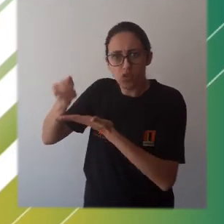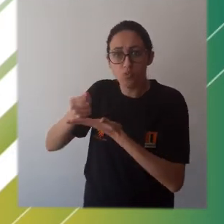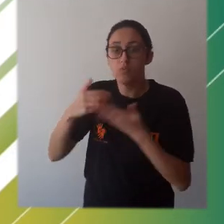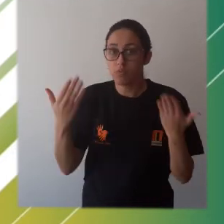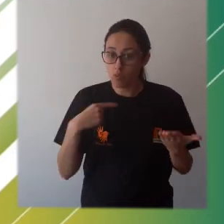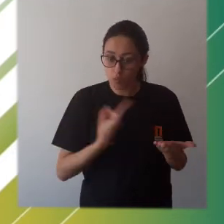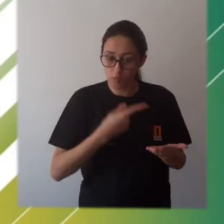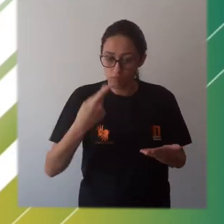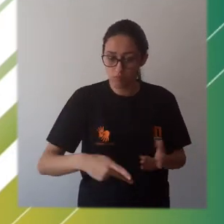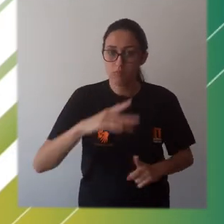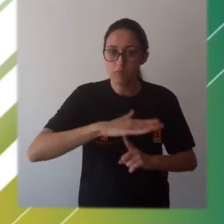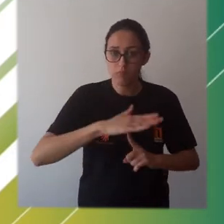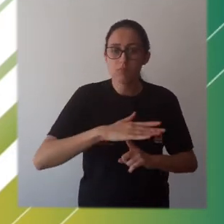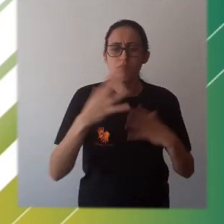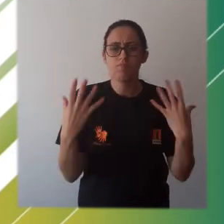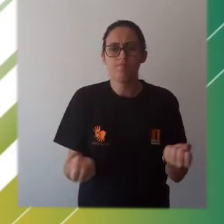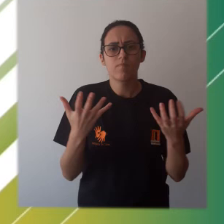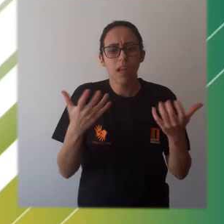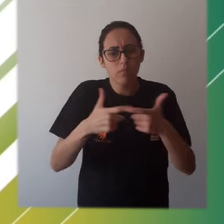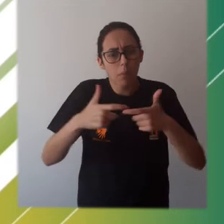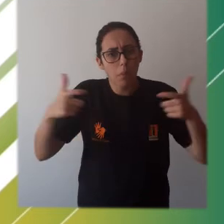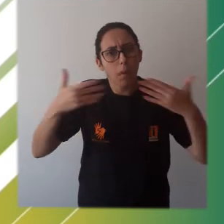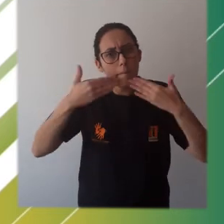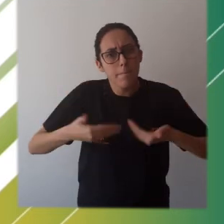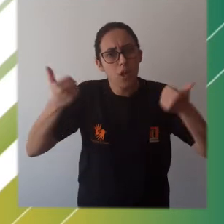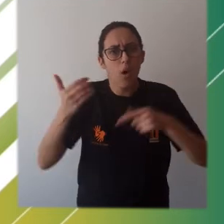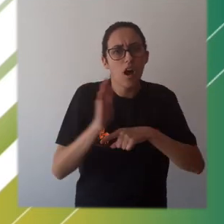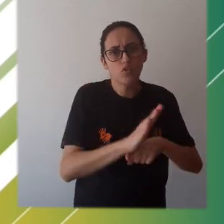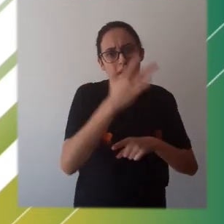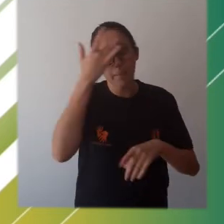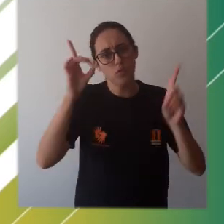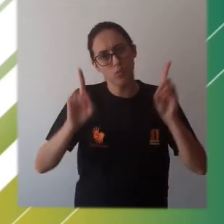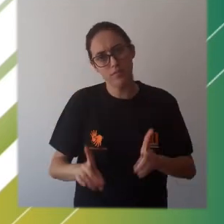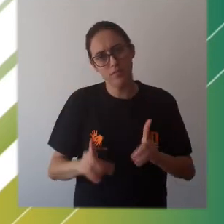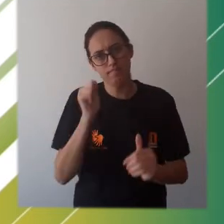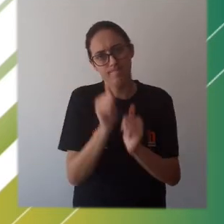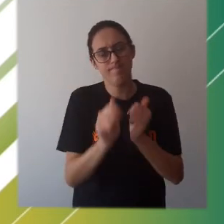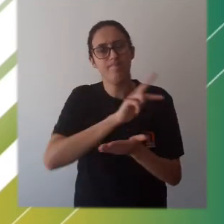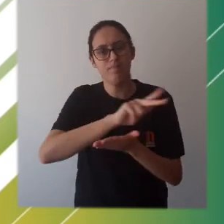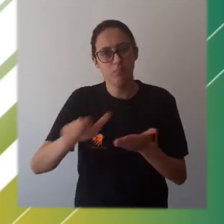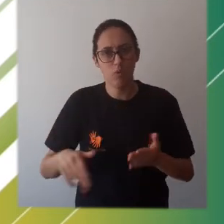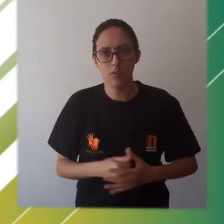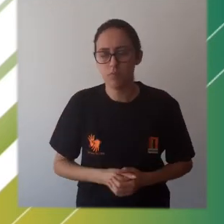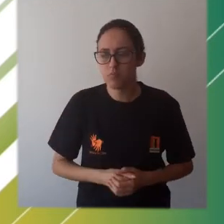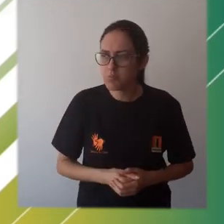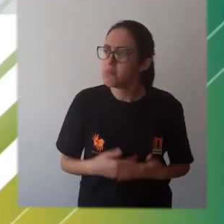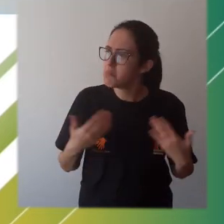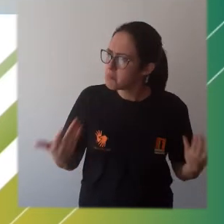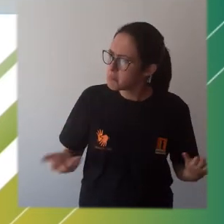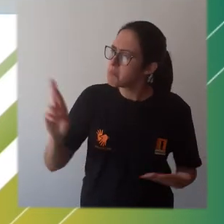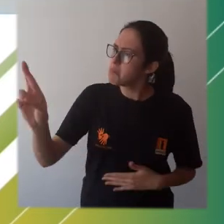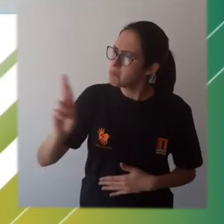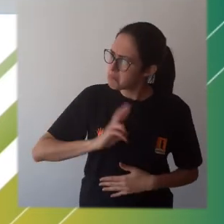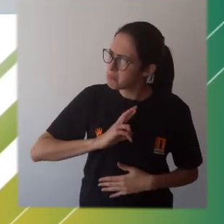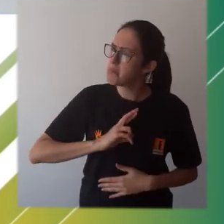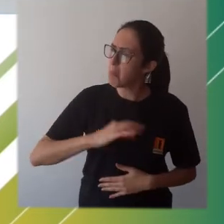preocupação de aumentar o atendimento ao paradesporto. Tá respondido,